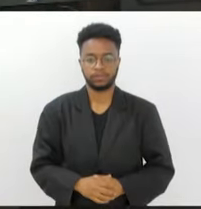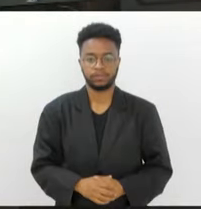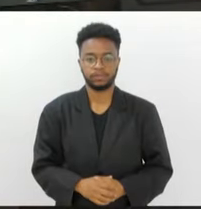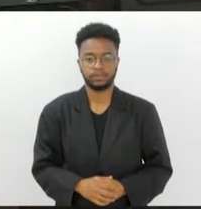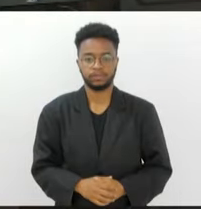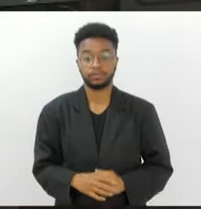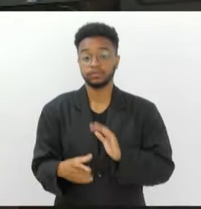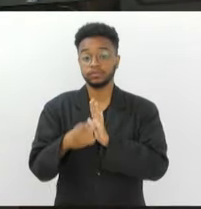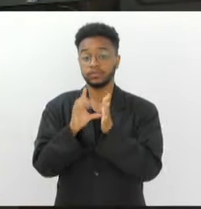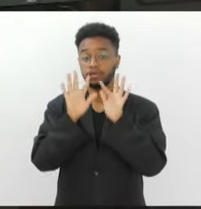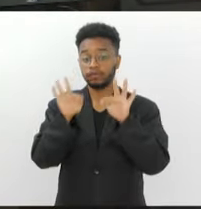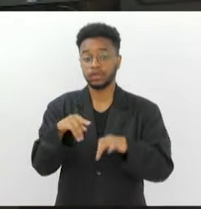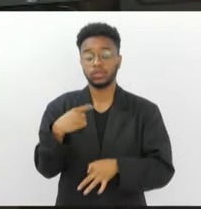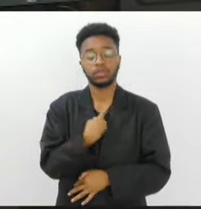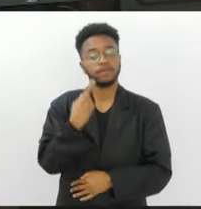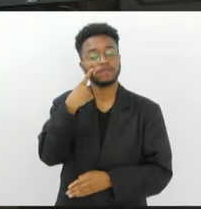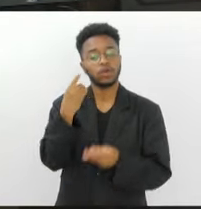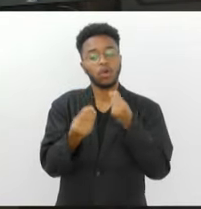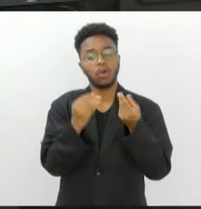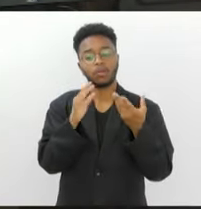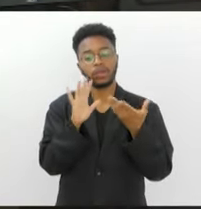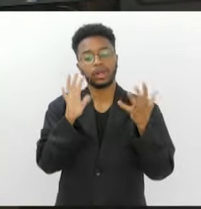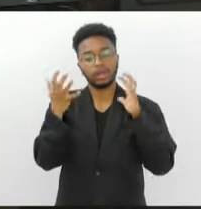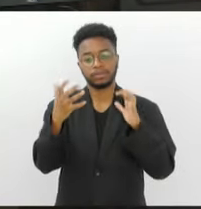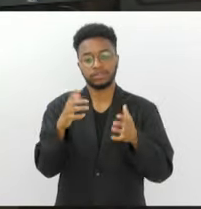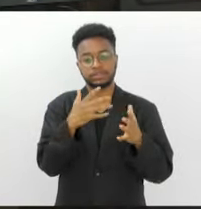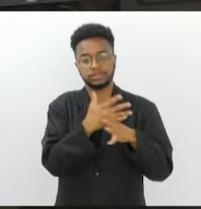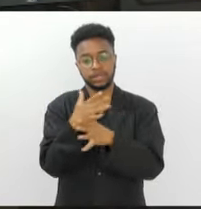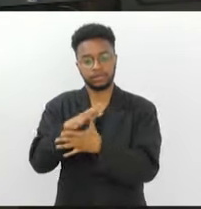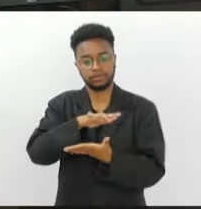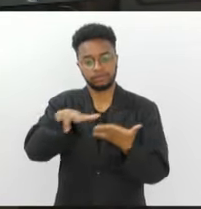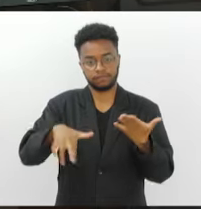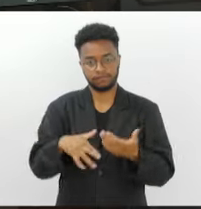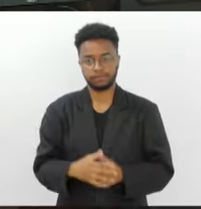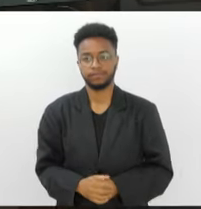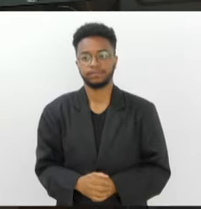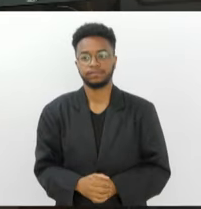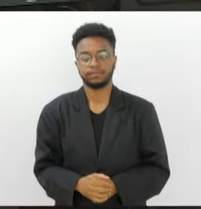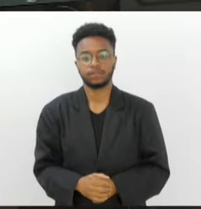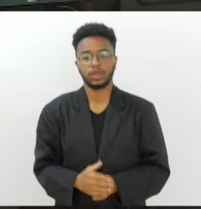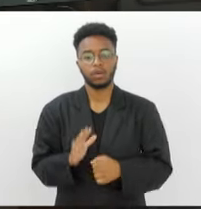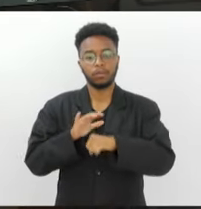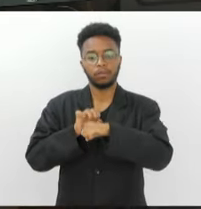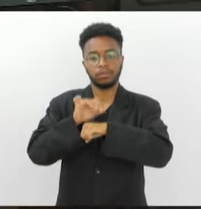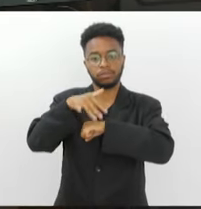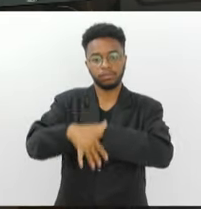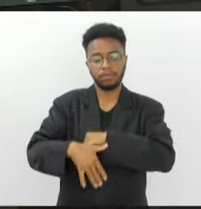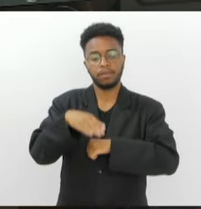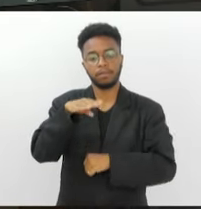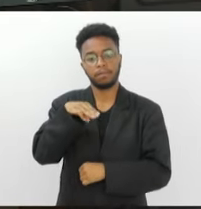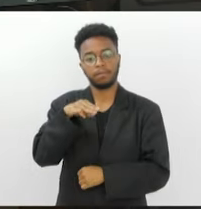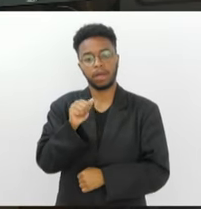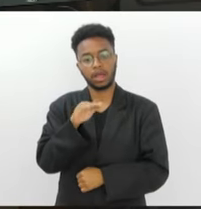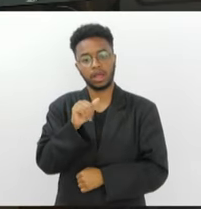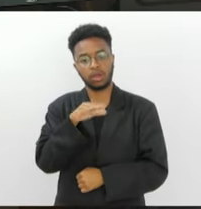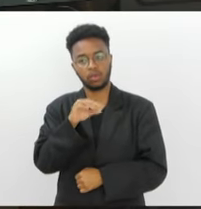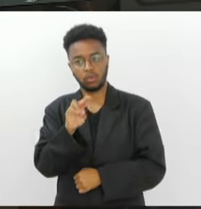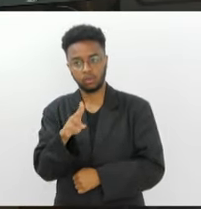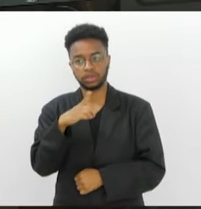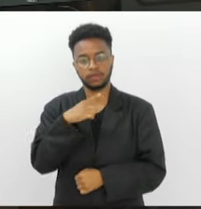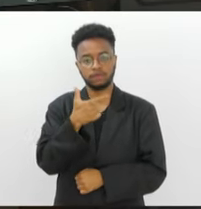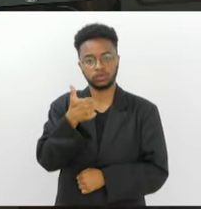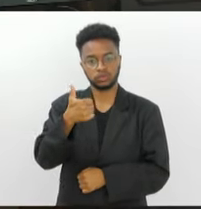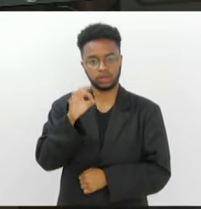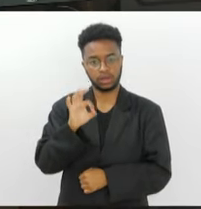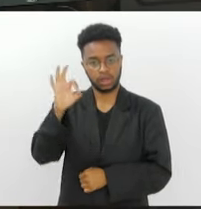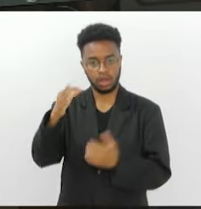E antes de encerrar, vamos dar uma olhada no tempo em algumas cidades do estado. Aqui na tela, Cachoeiras de Macacu está nublado, com 21 graus